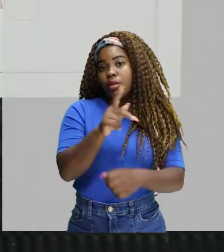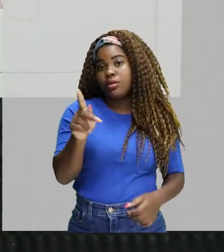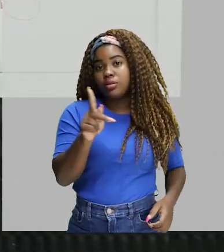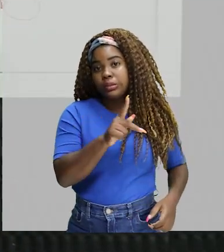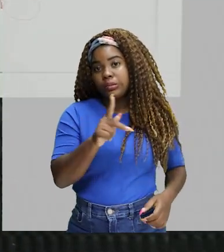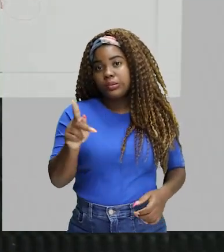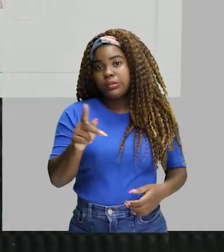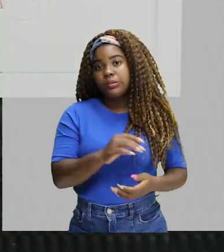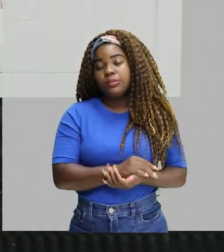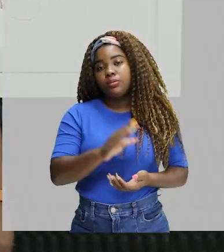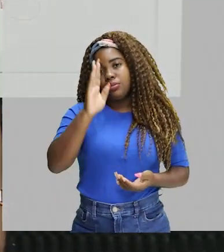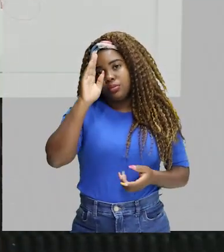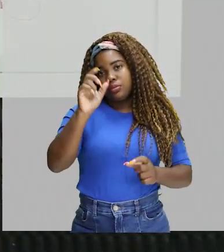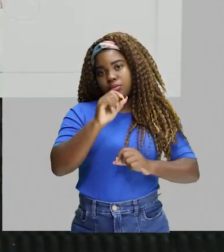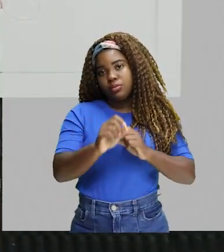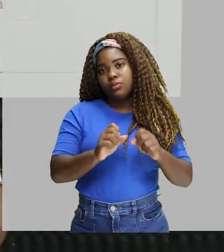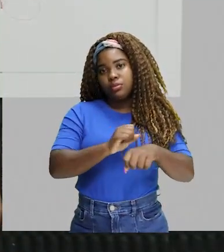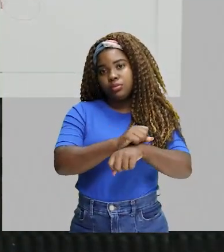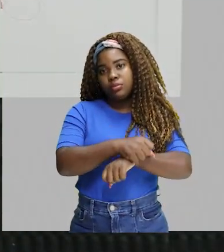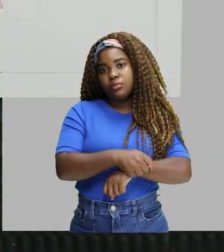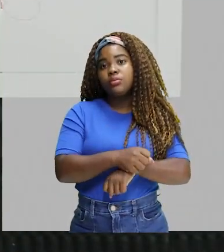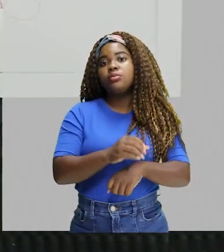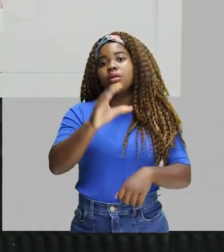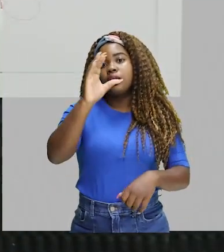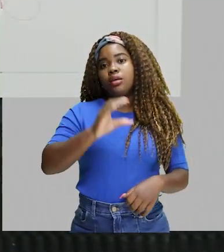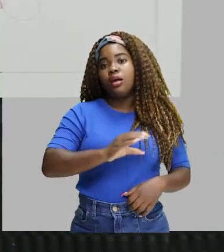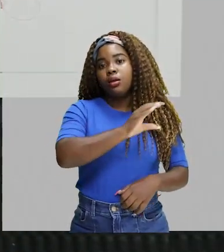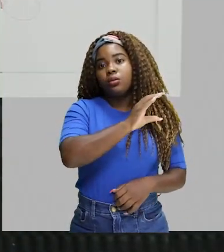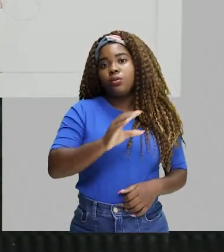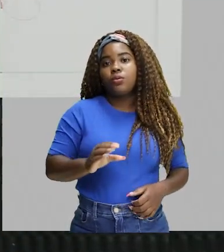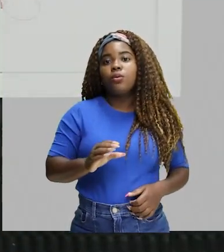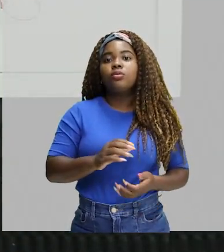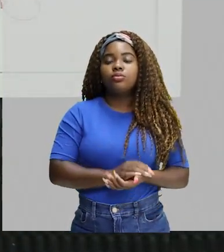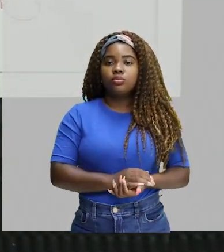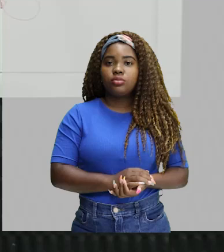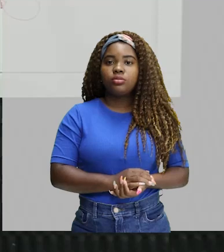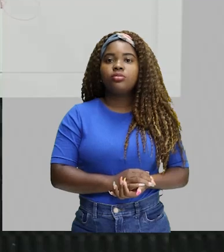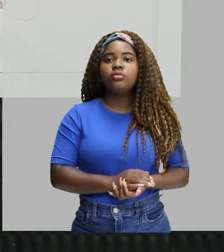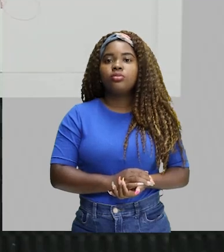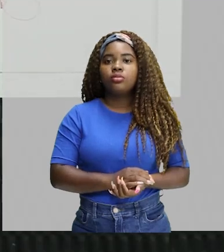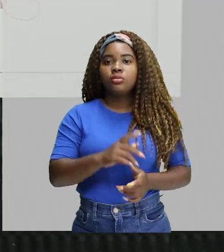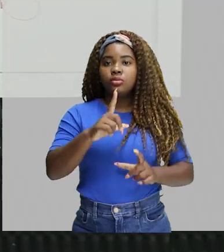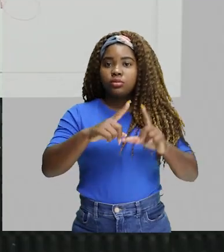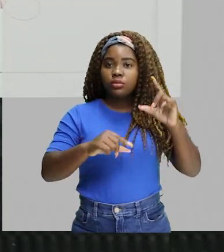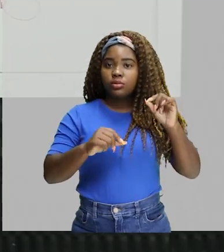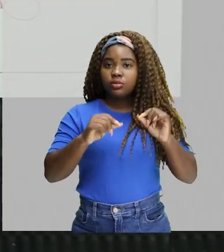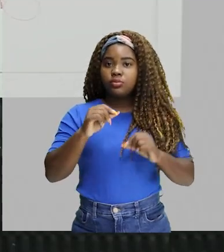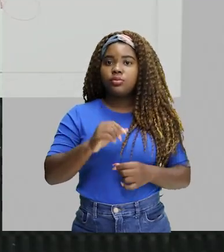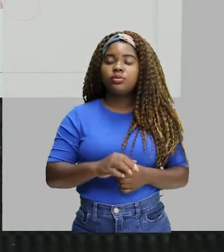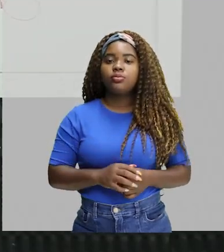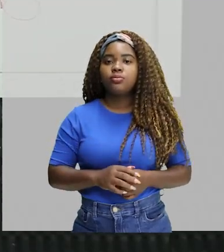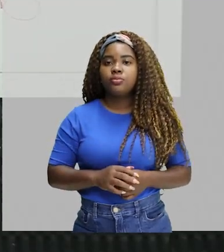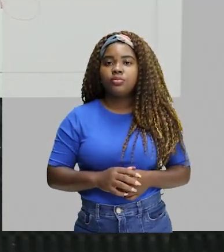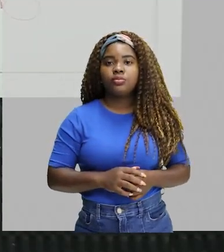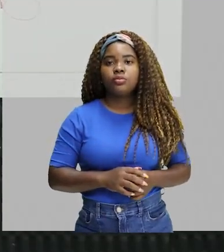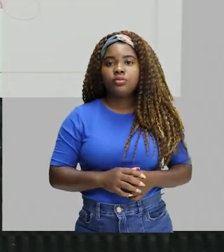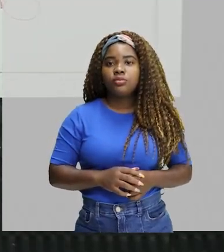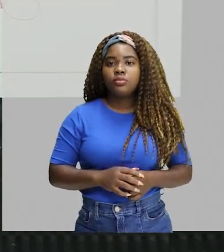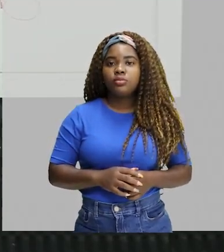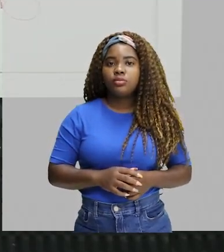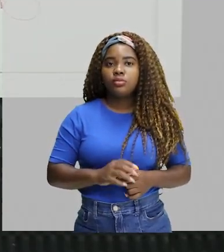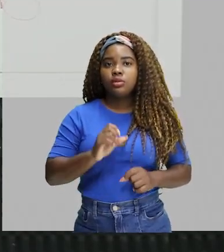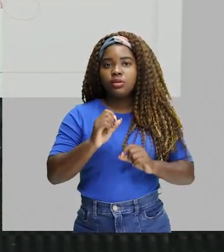professores, principalmente da Universidade Católica de Brasília, né, que são pessoas que escrevem muito sobre isso. A famosa